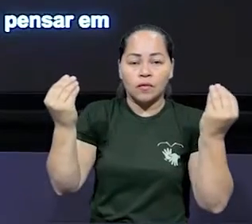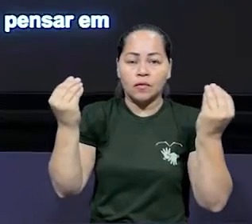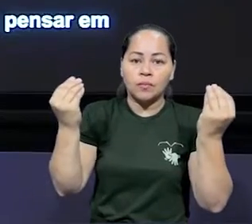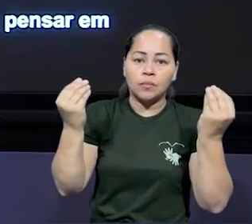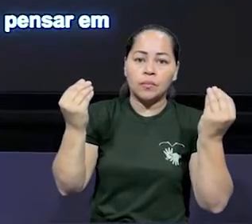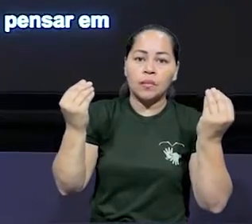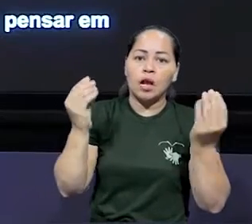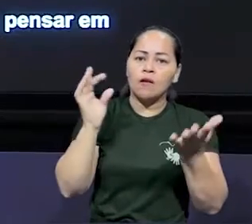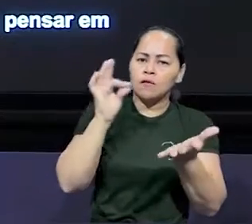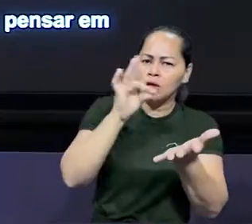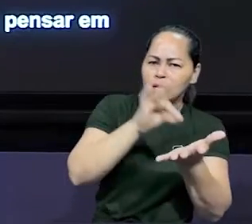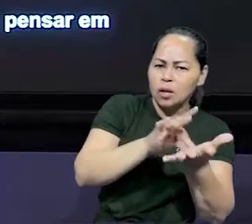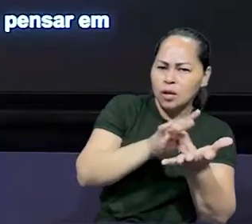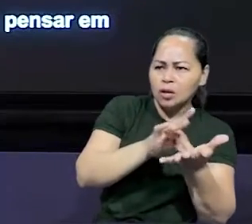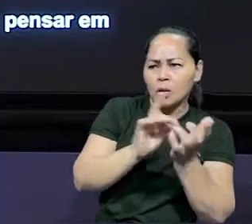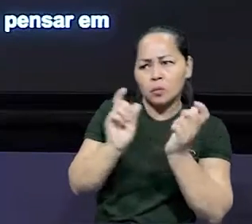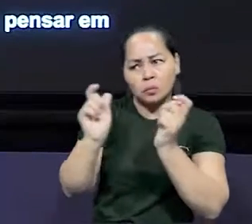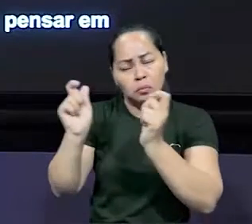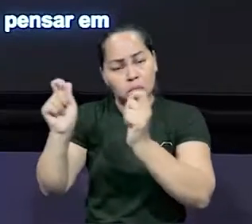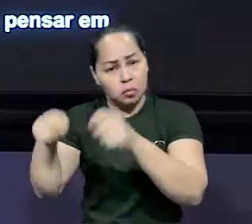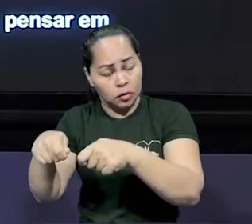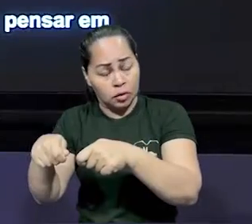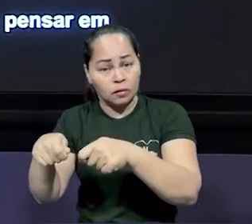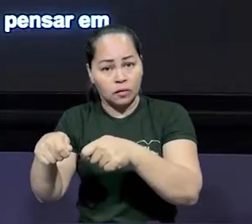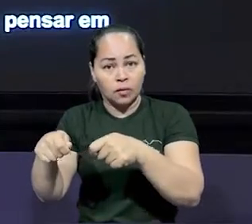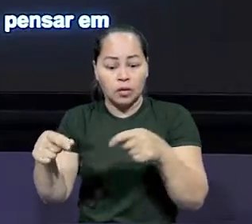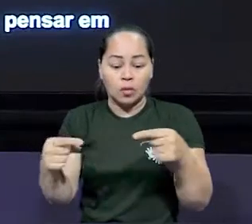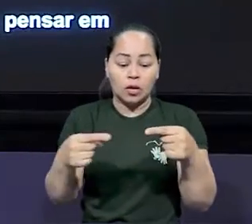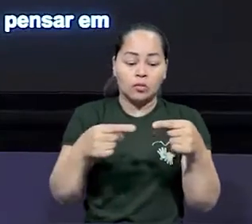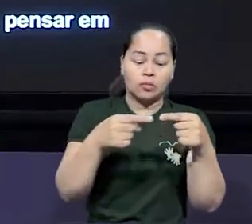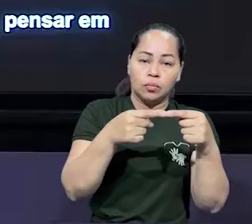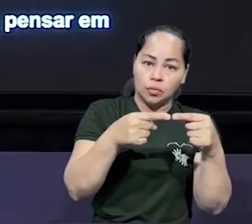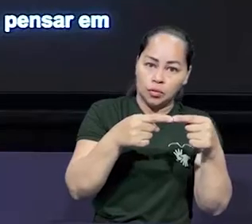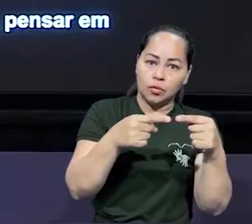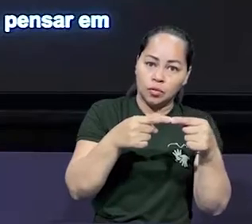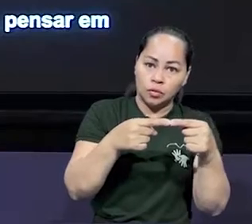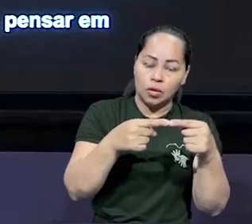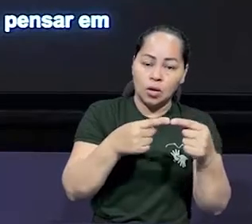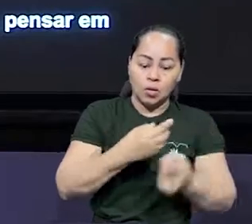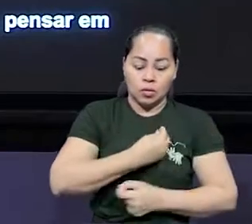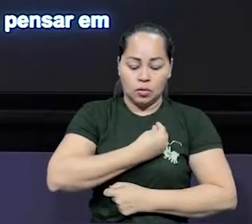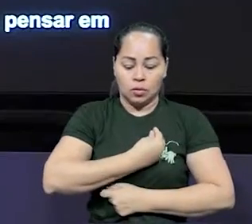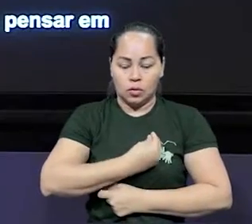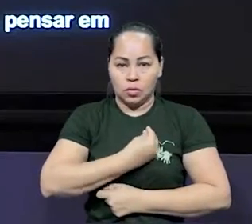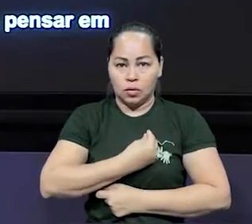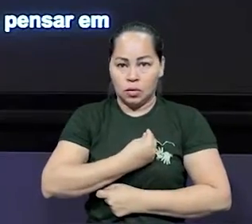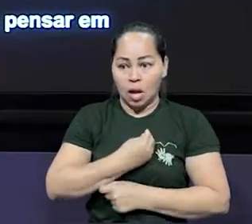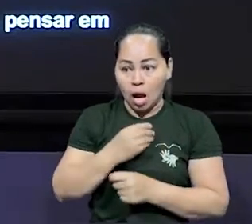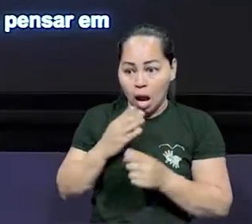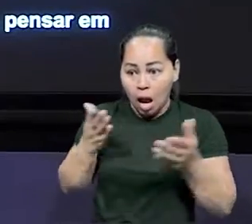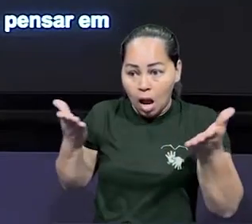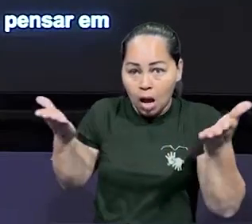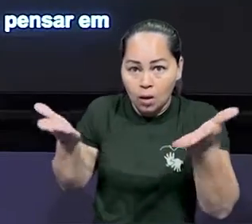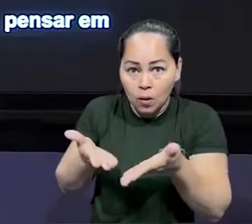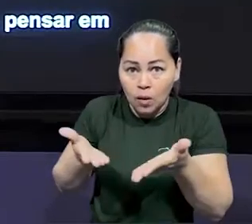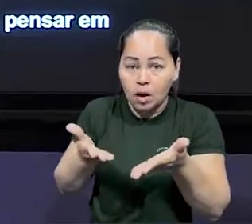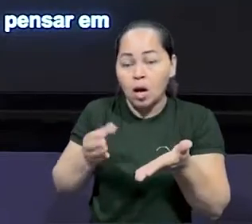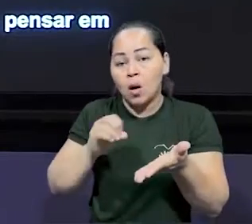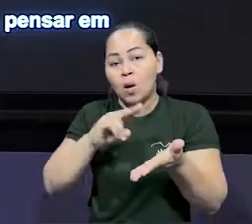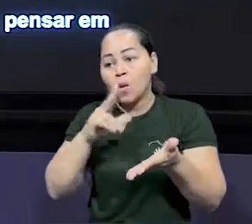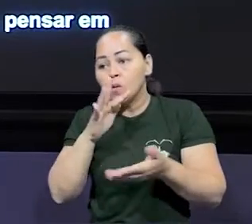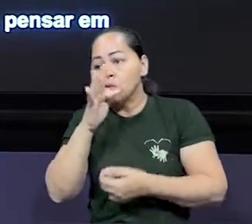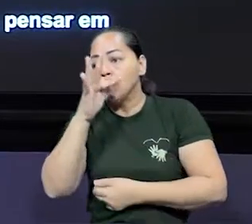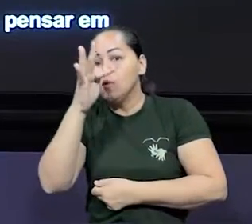é real e o que é possível. Então, contra o presente, quanto o que pode ser projetado para o